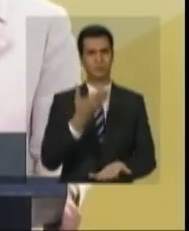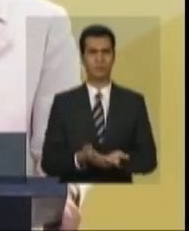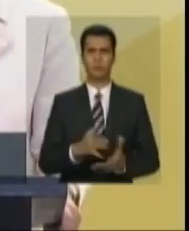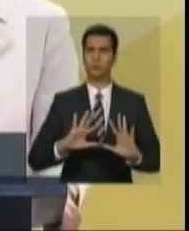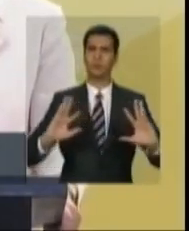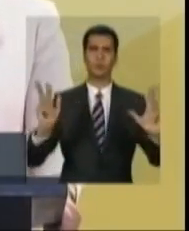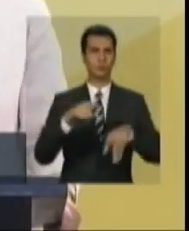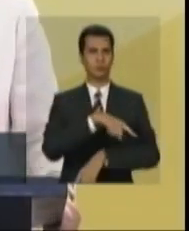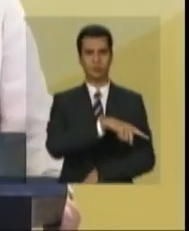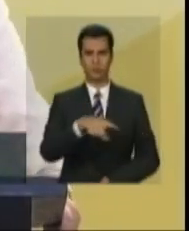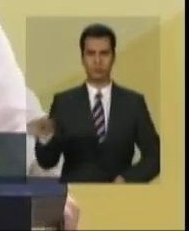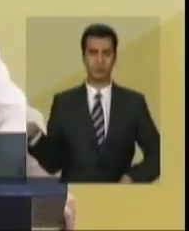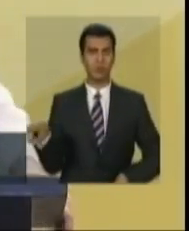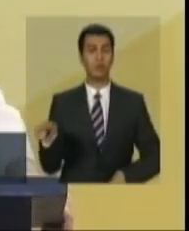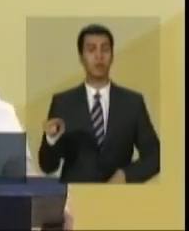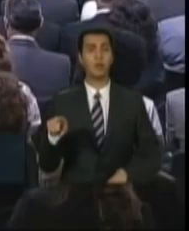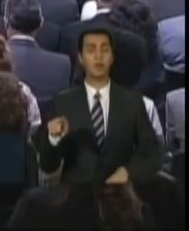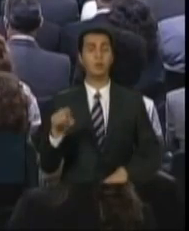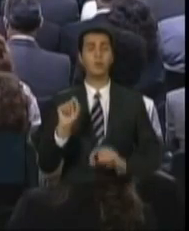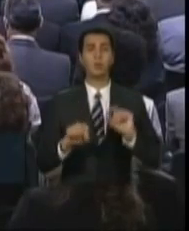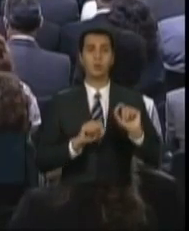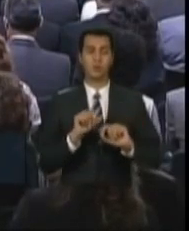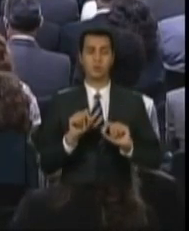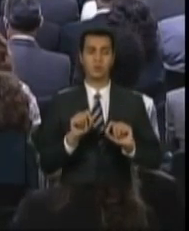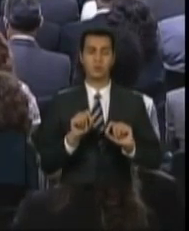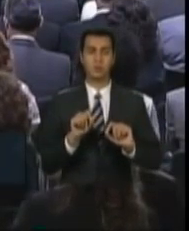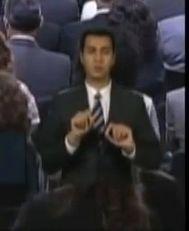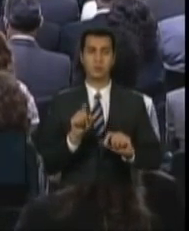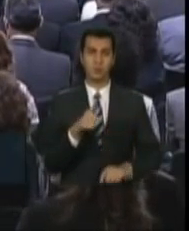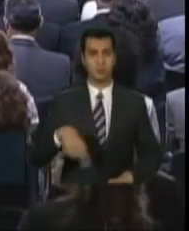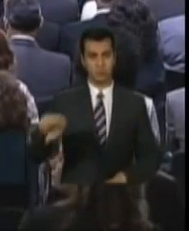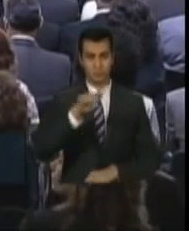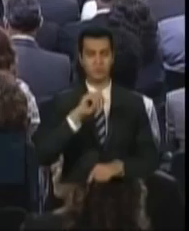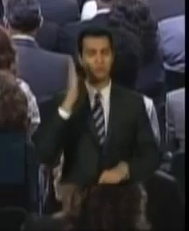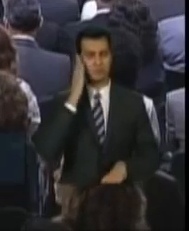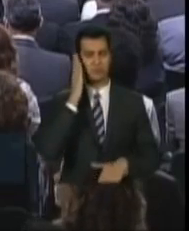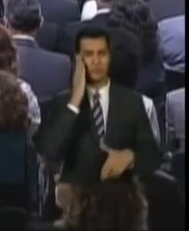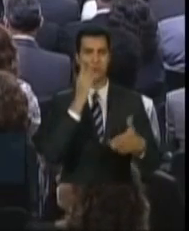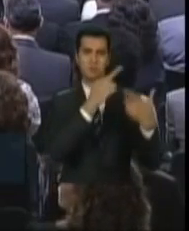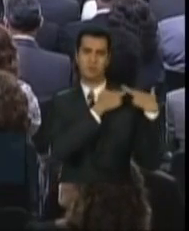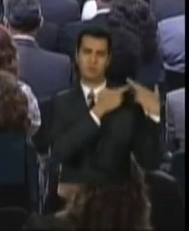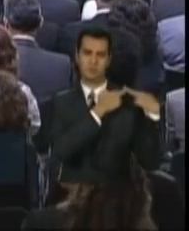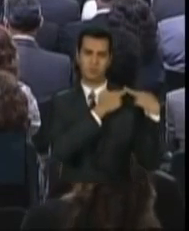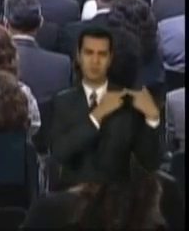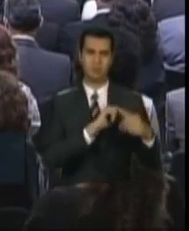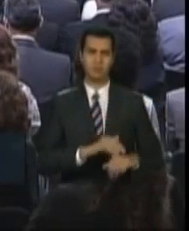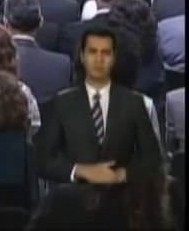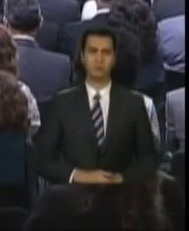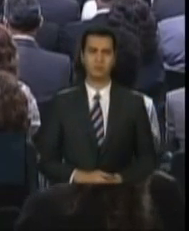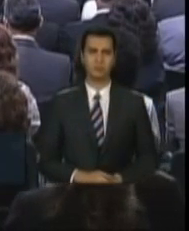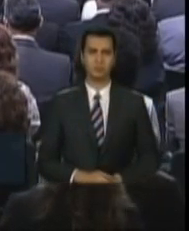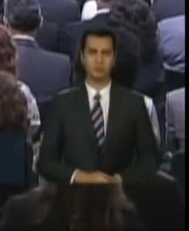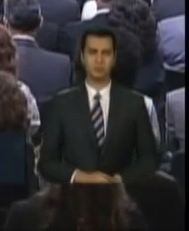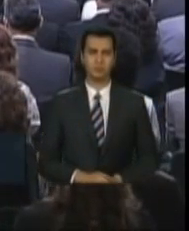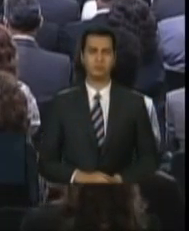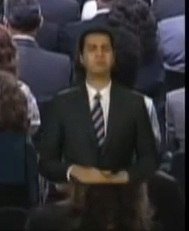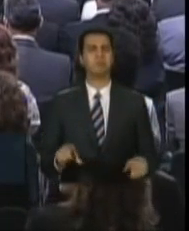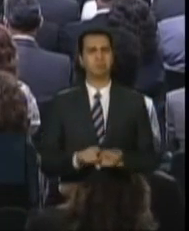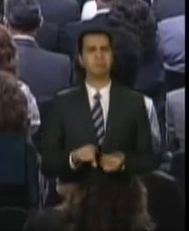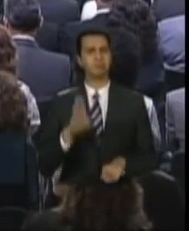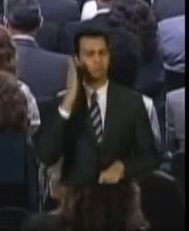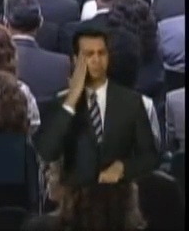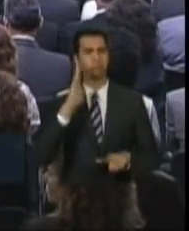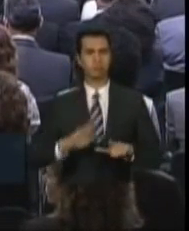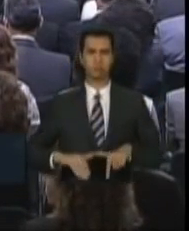aqui são pessoas que jamais fogem das suas responsabilidades e sabem enfrentar